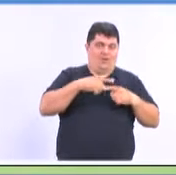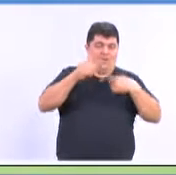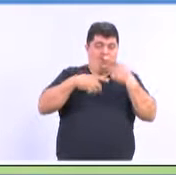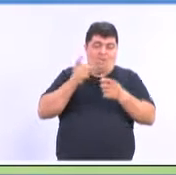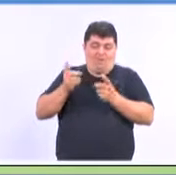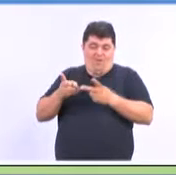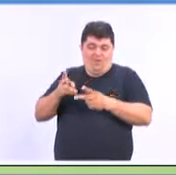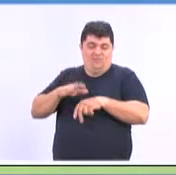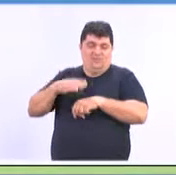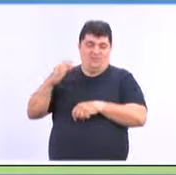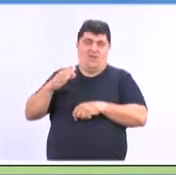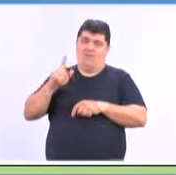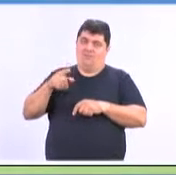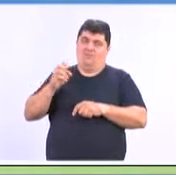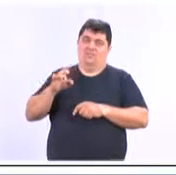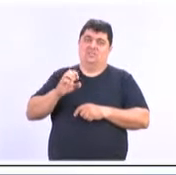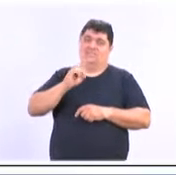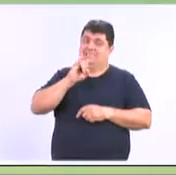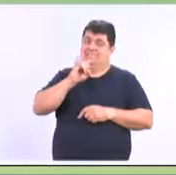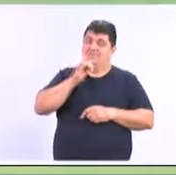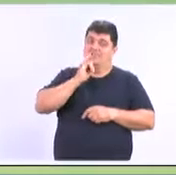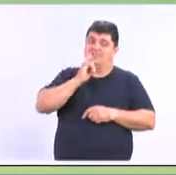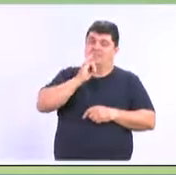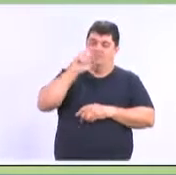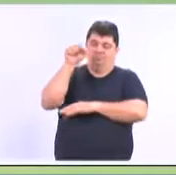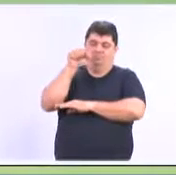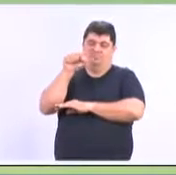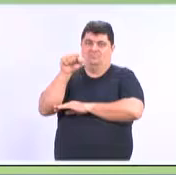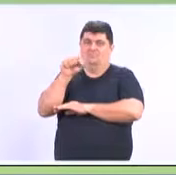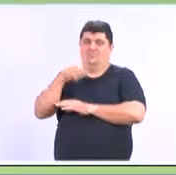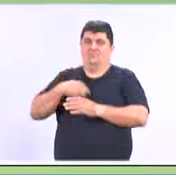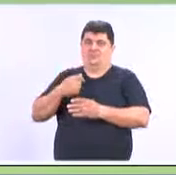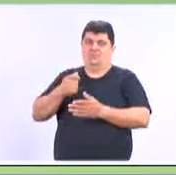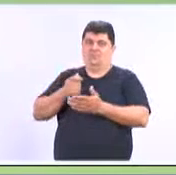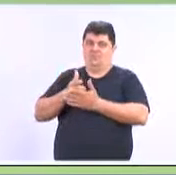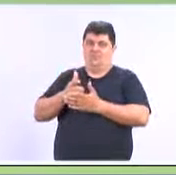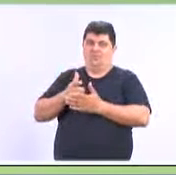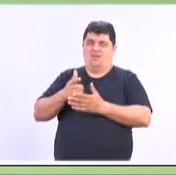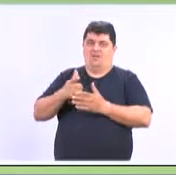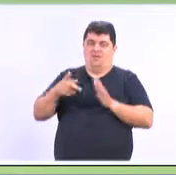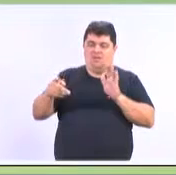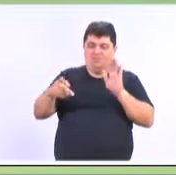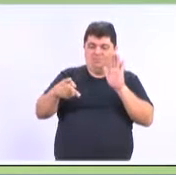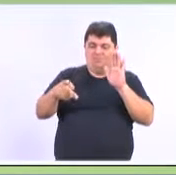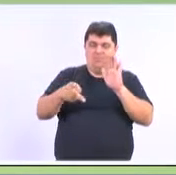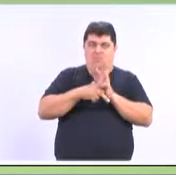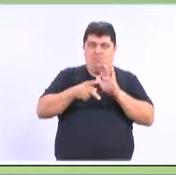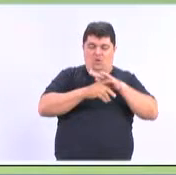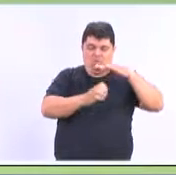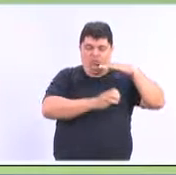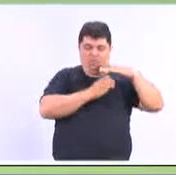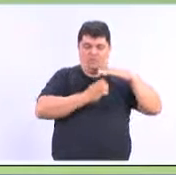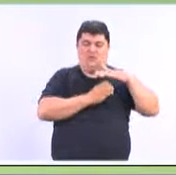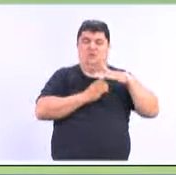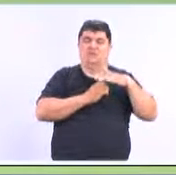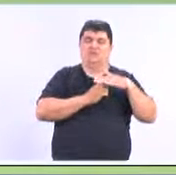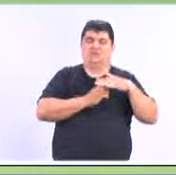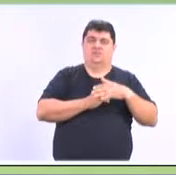caro depois, é um investimento. Se eu tiver um veículo que ele faz parte da atividade operacional da empresa,